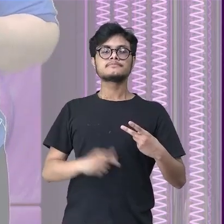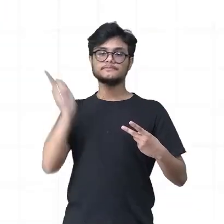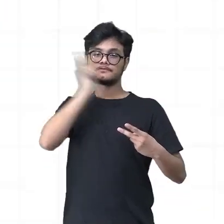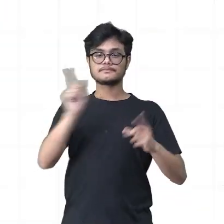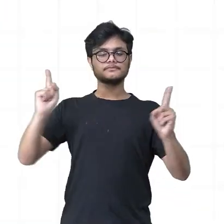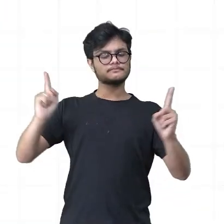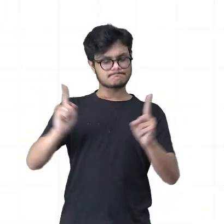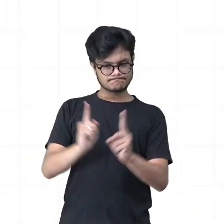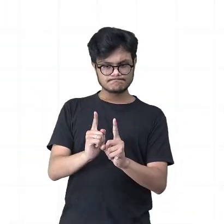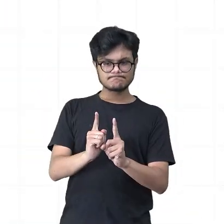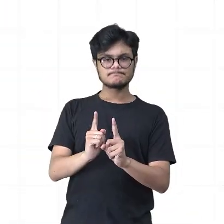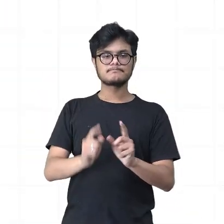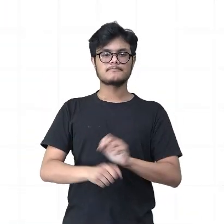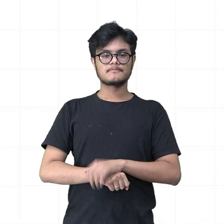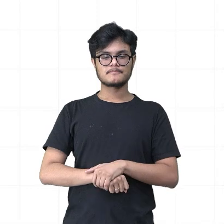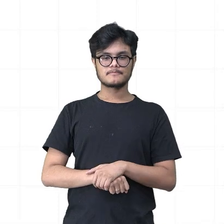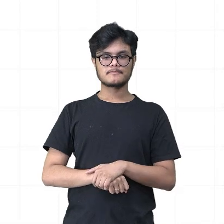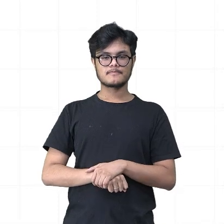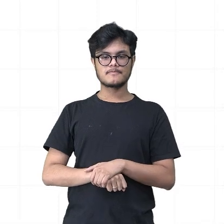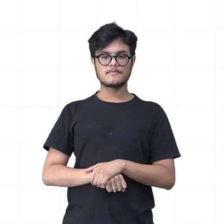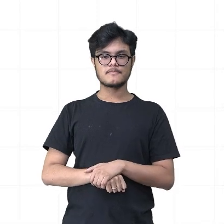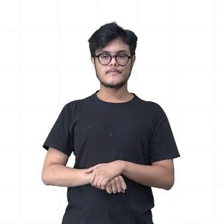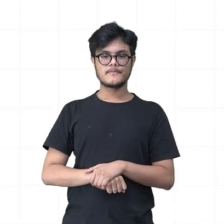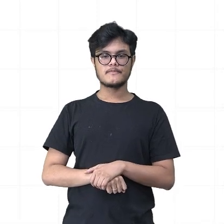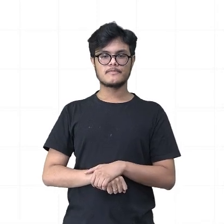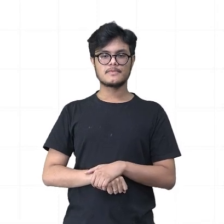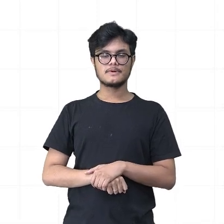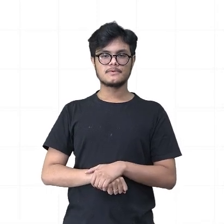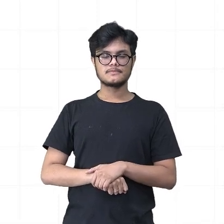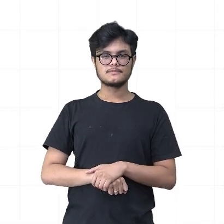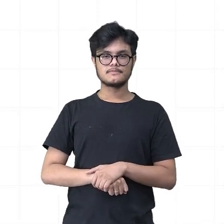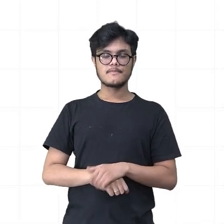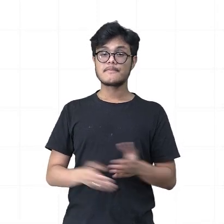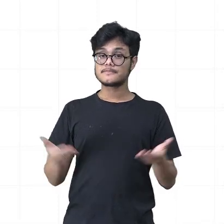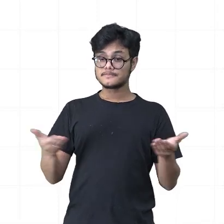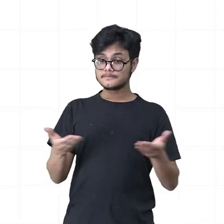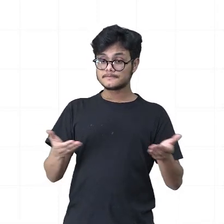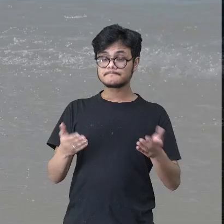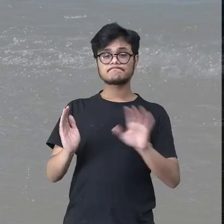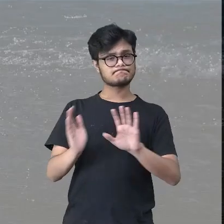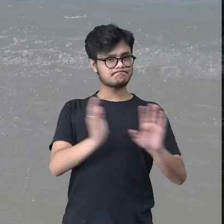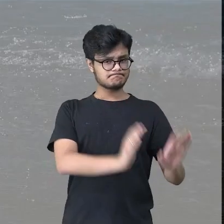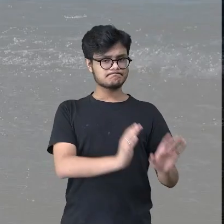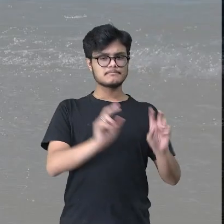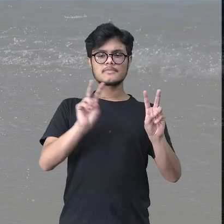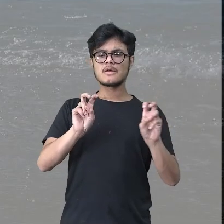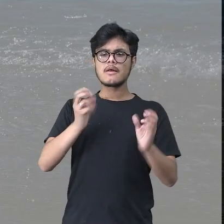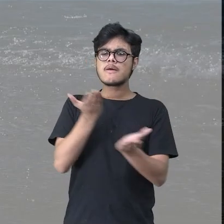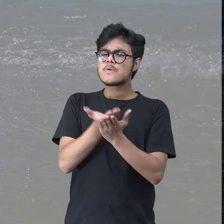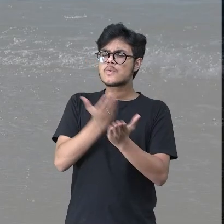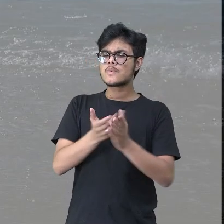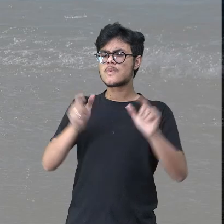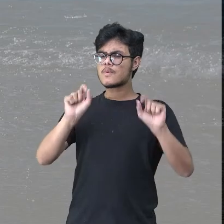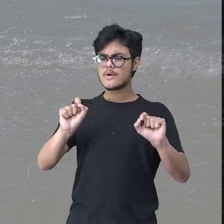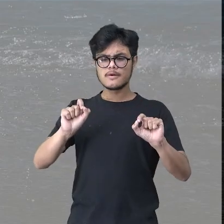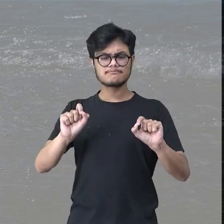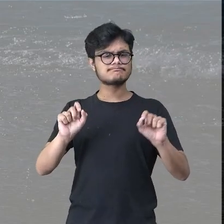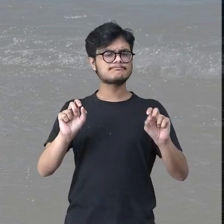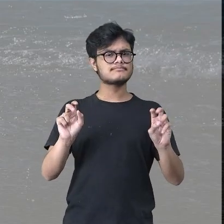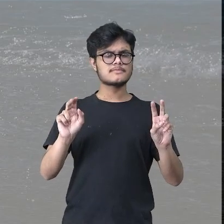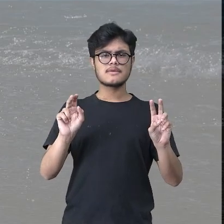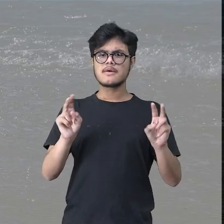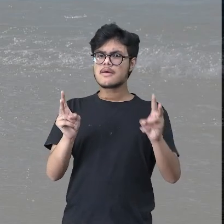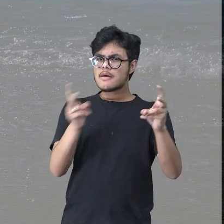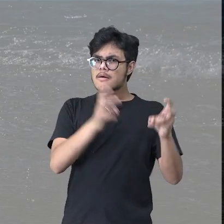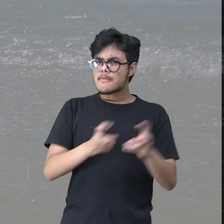medir distâncias muito pequenas. Aí, então, agora, olha só, a gente vai verificar